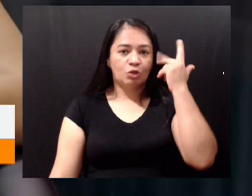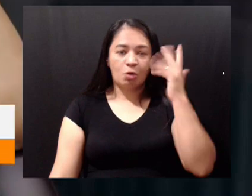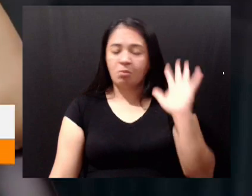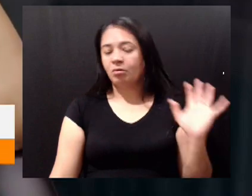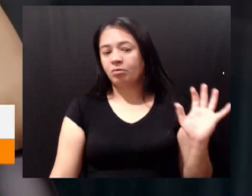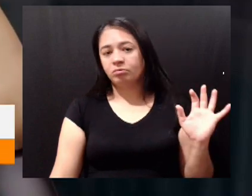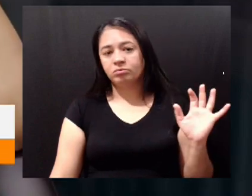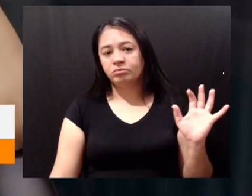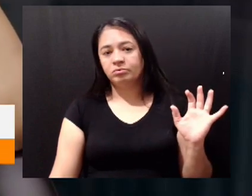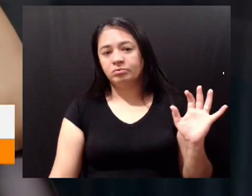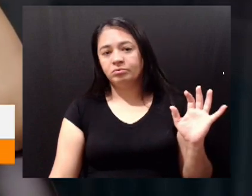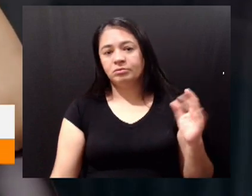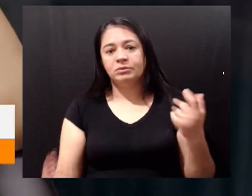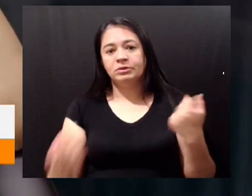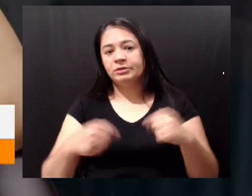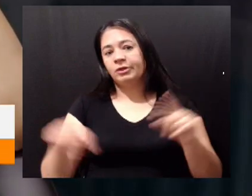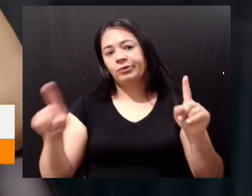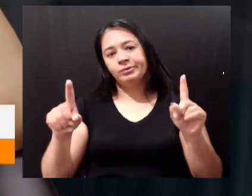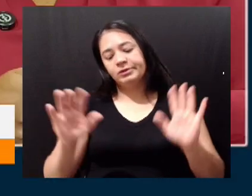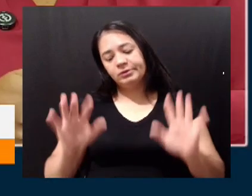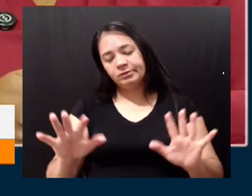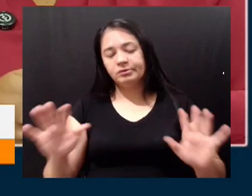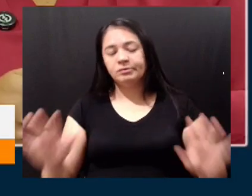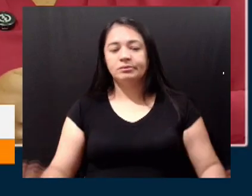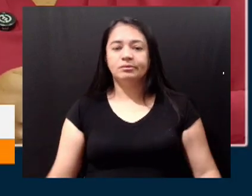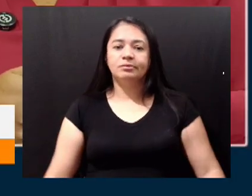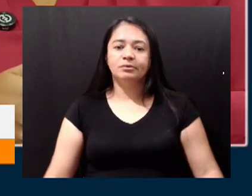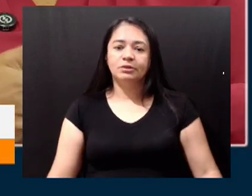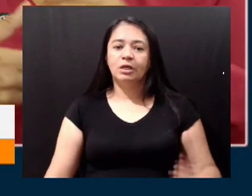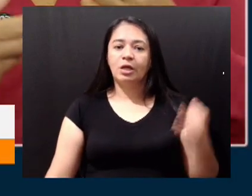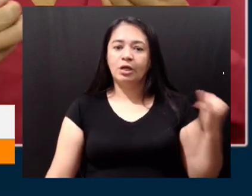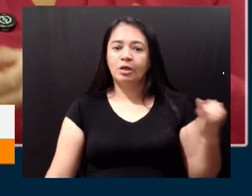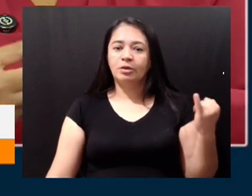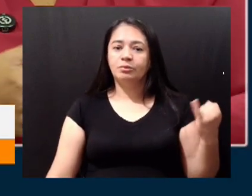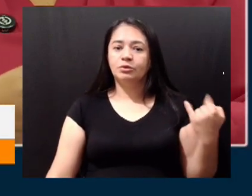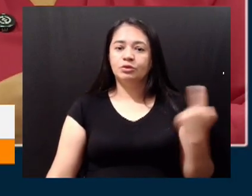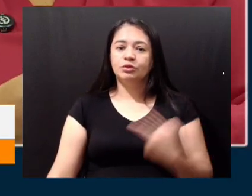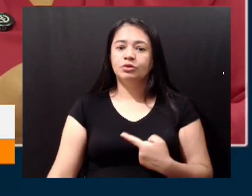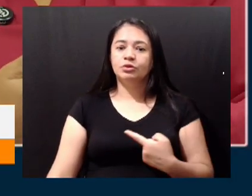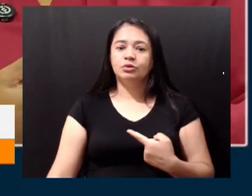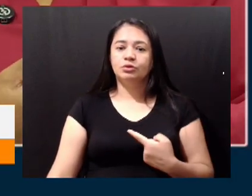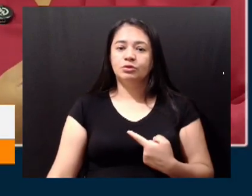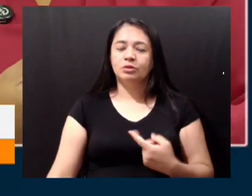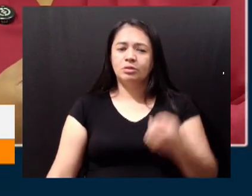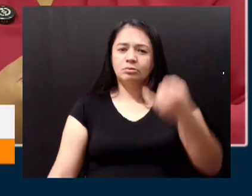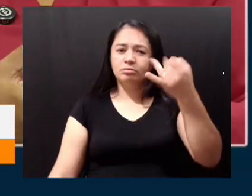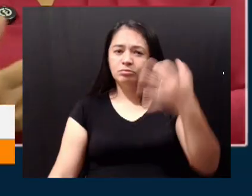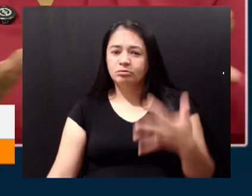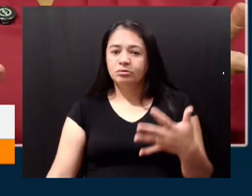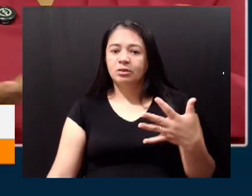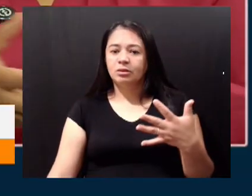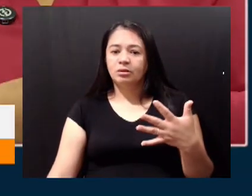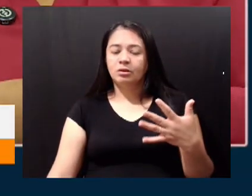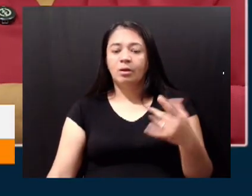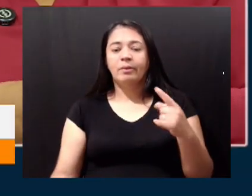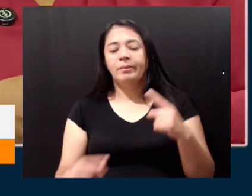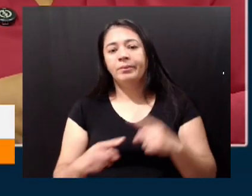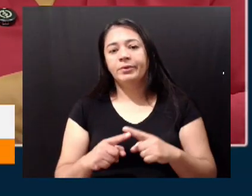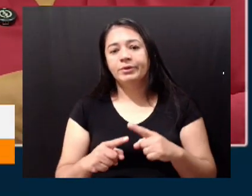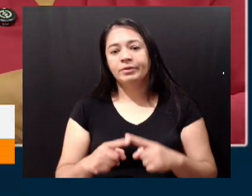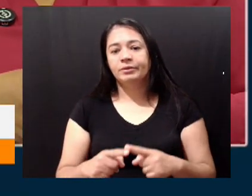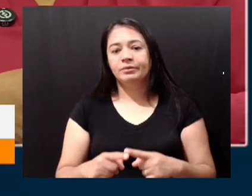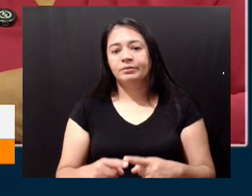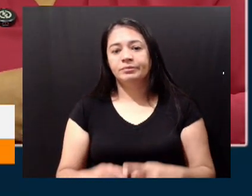é essa a condição. Exatamente, importante, né, a gente Sim. explicar, né, Rogério, porque a internet